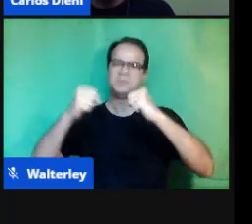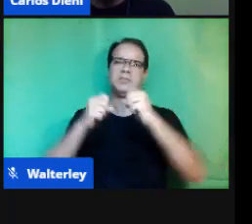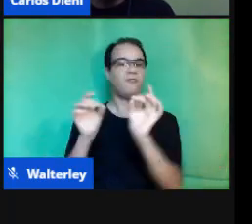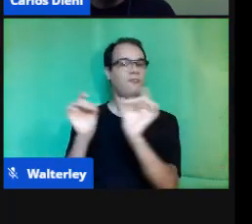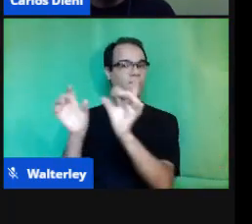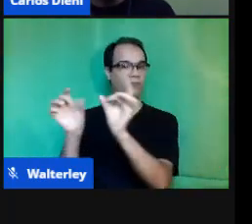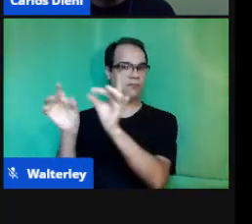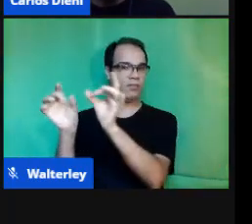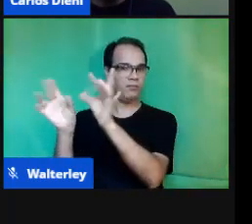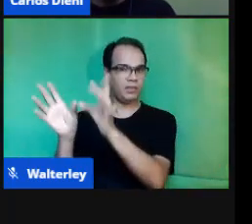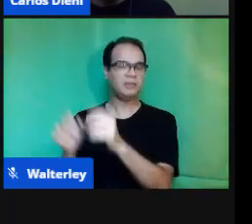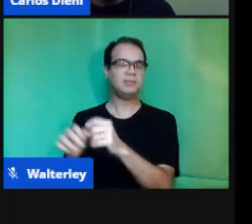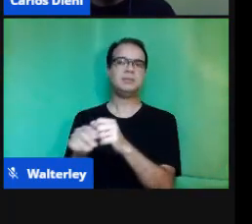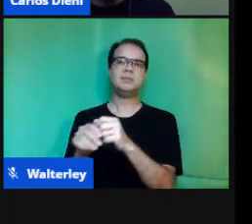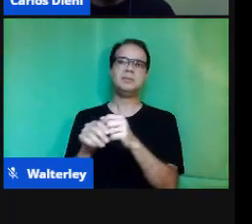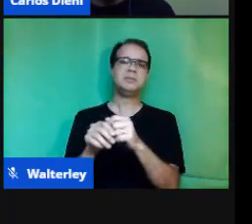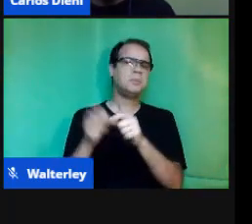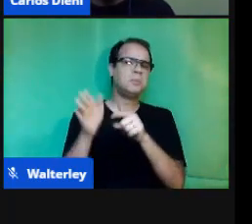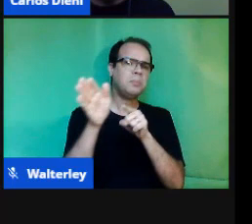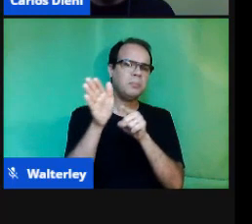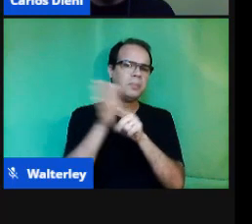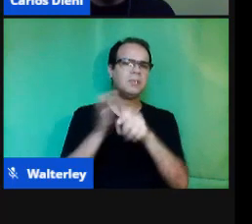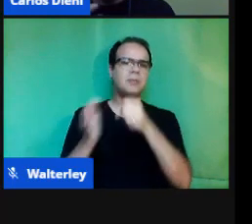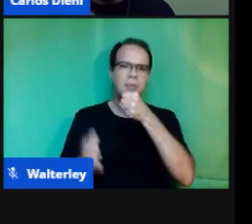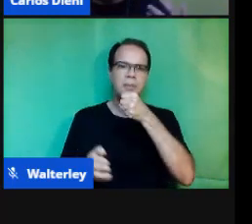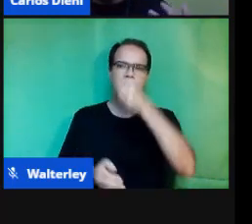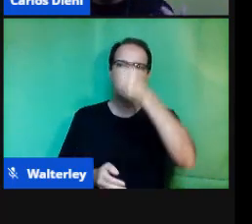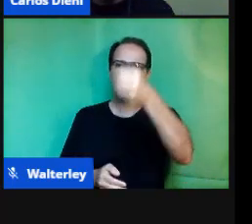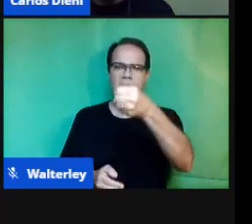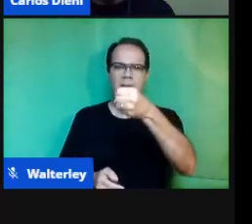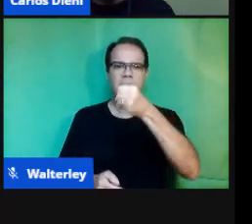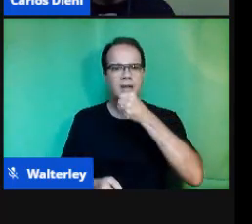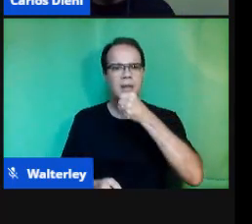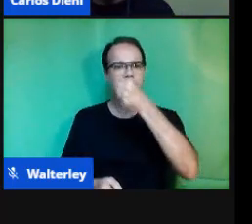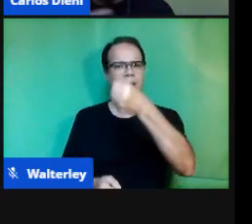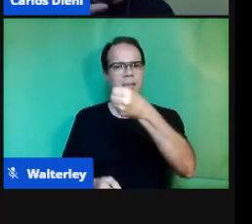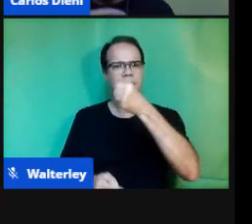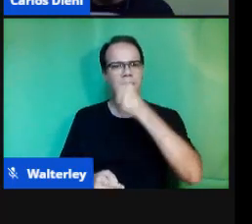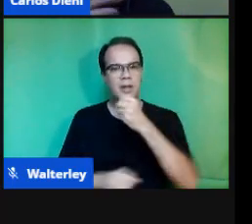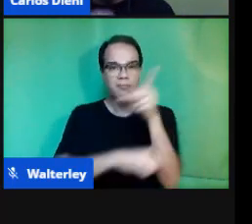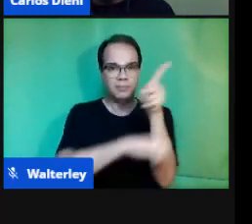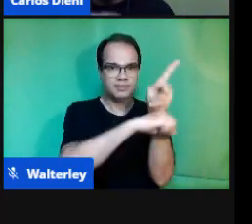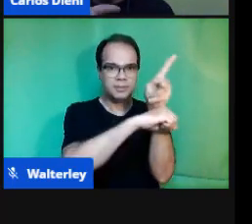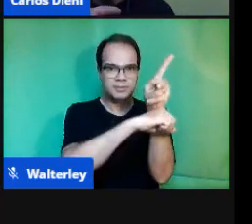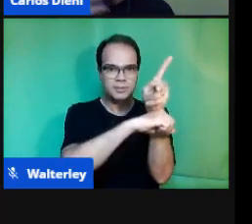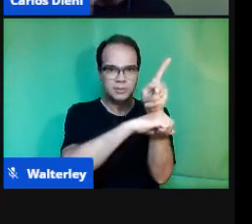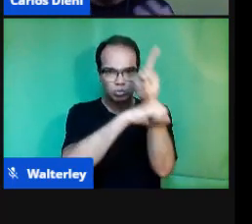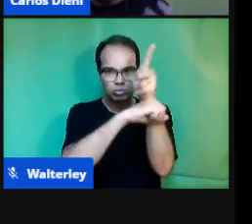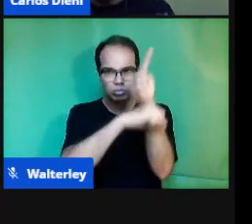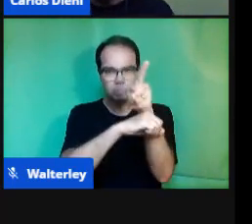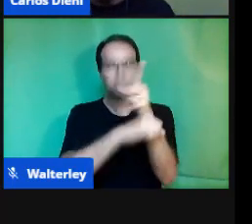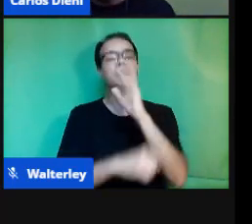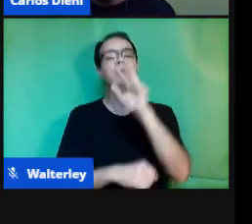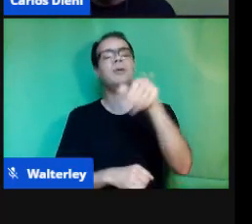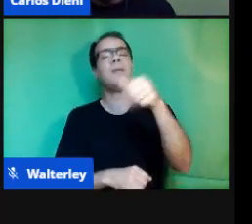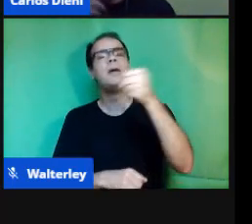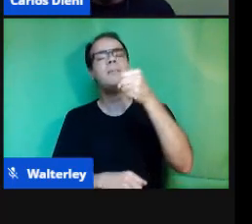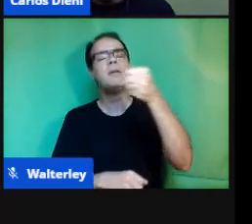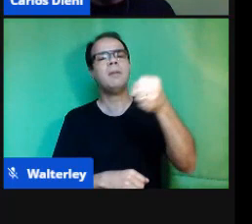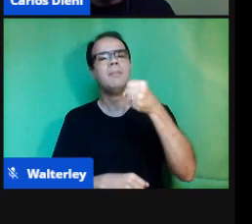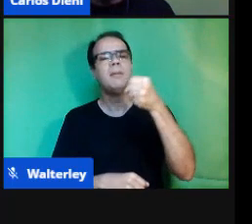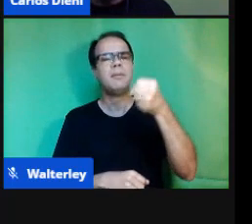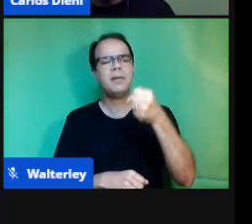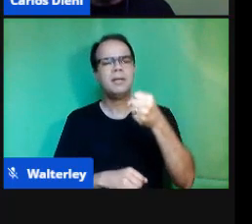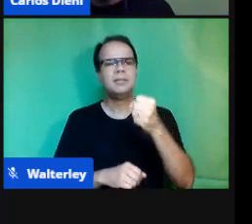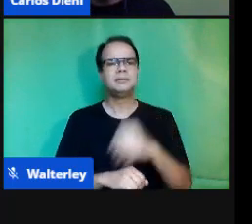comerciantes. Pode entrevistar todo tipo de gente e, ao longo do tempo, fazendo questionamentos, até